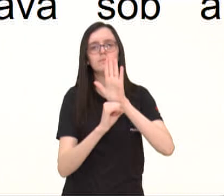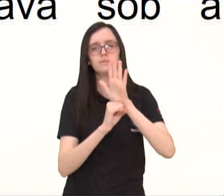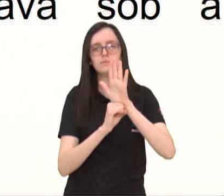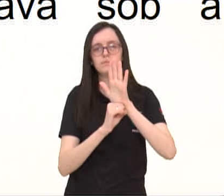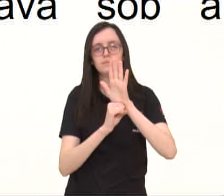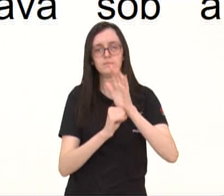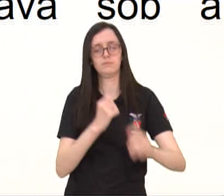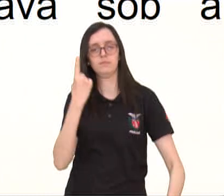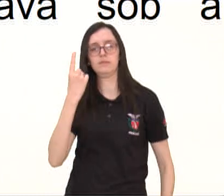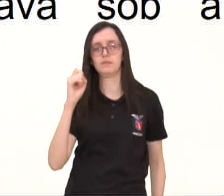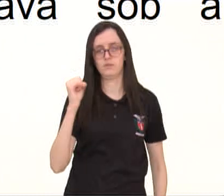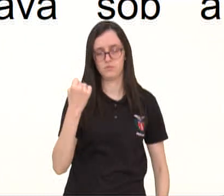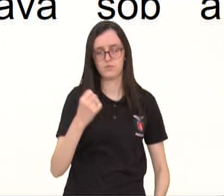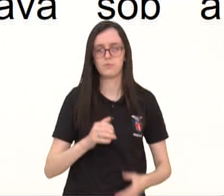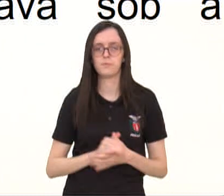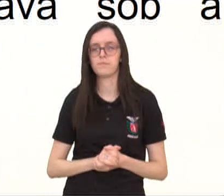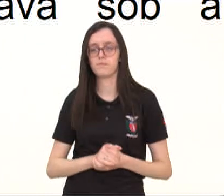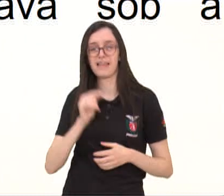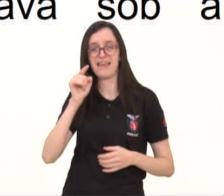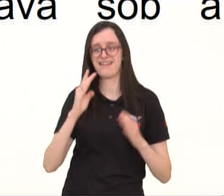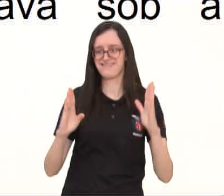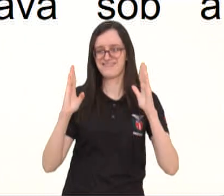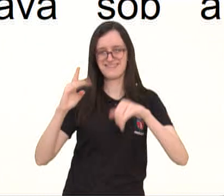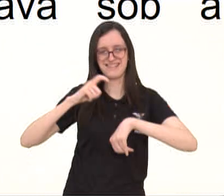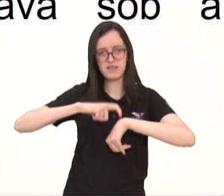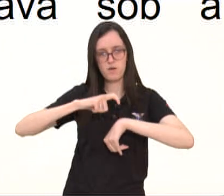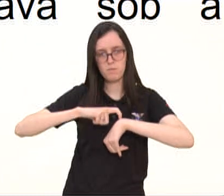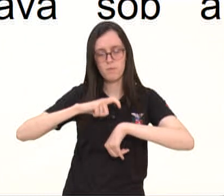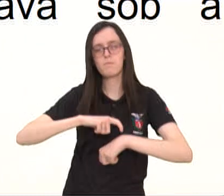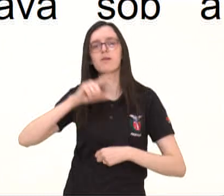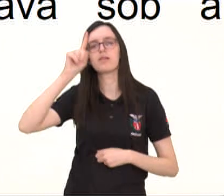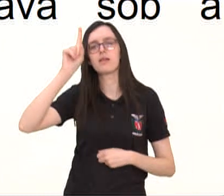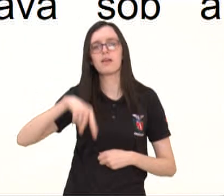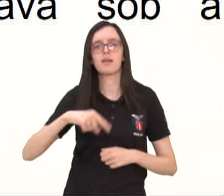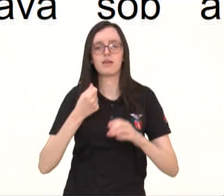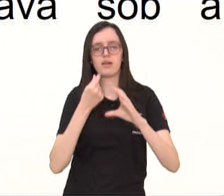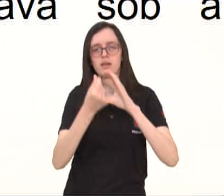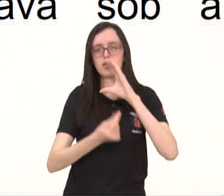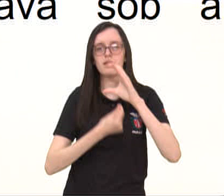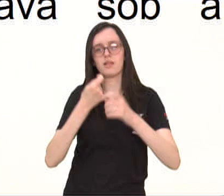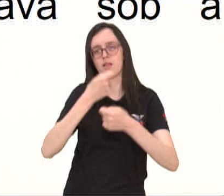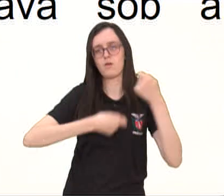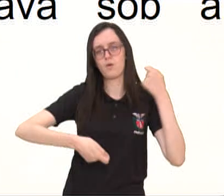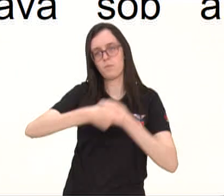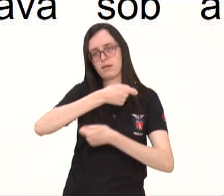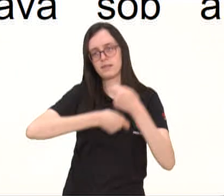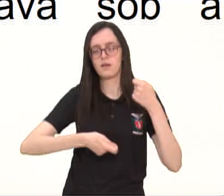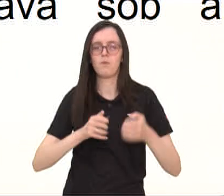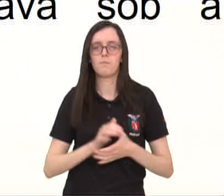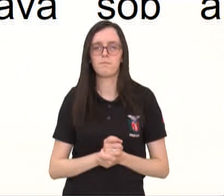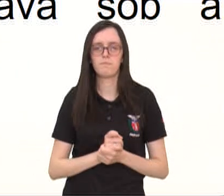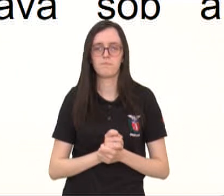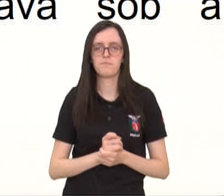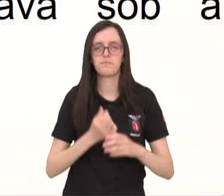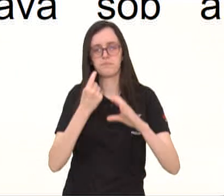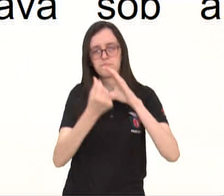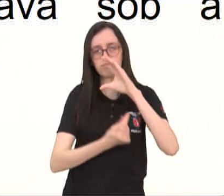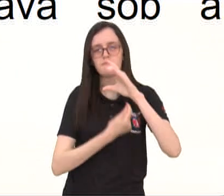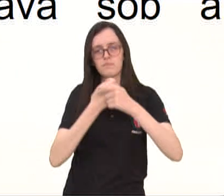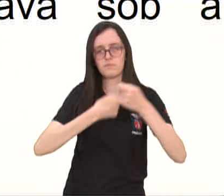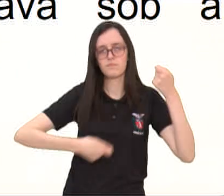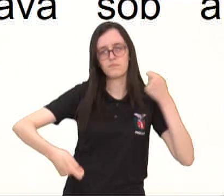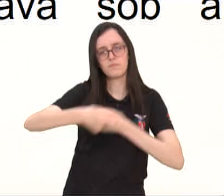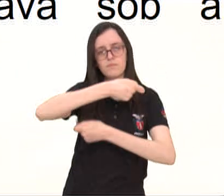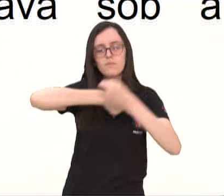século XVIII. Esse momento aí do capitalismo comercial. O capitalismo